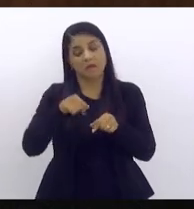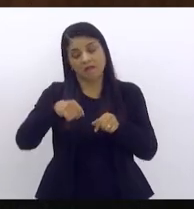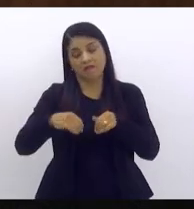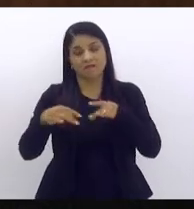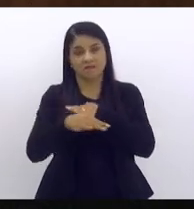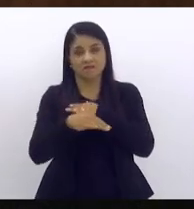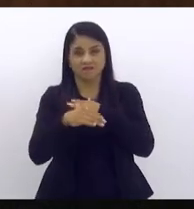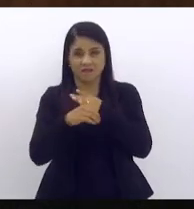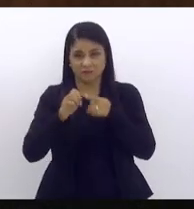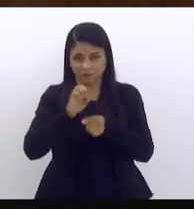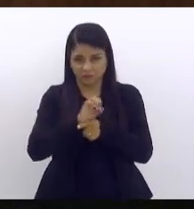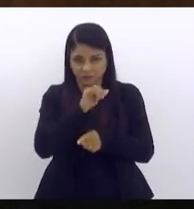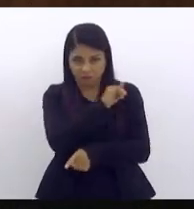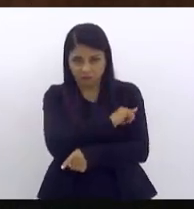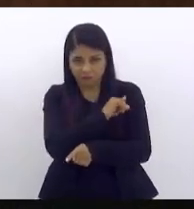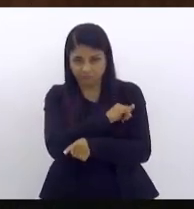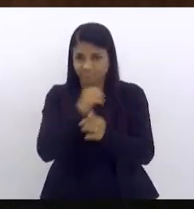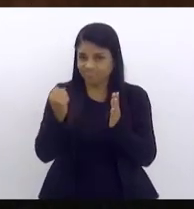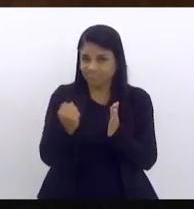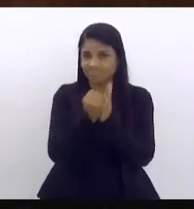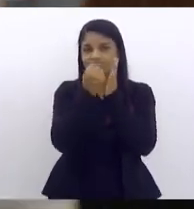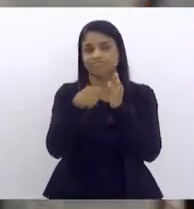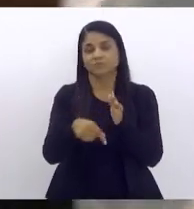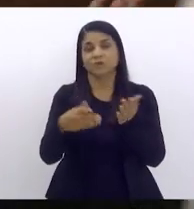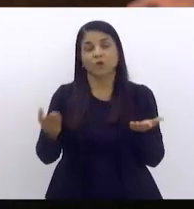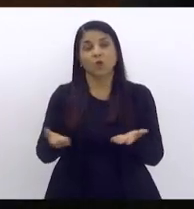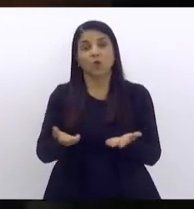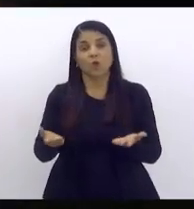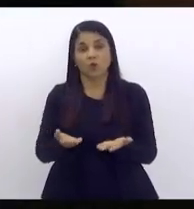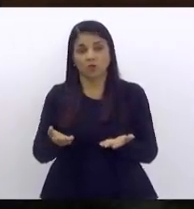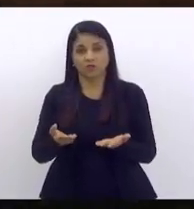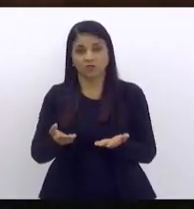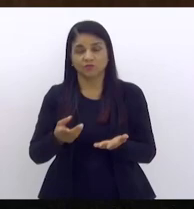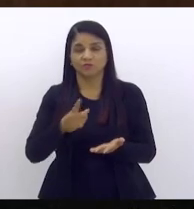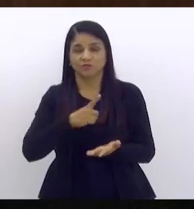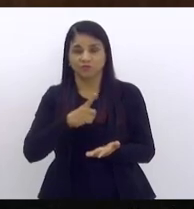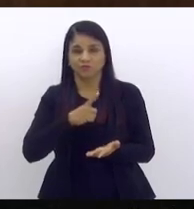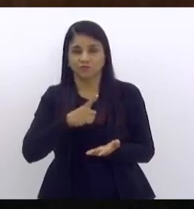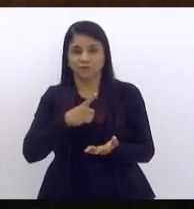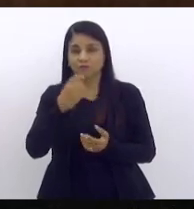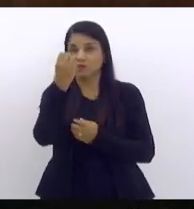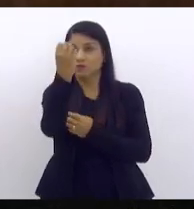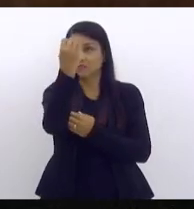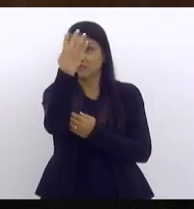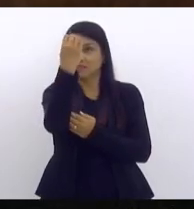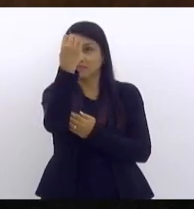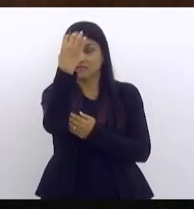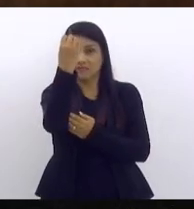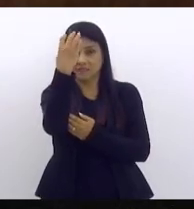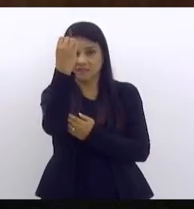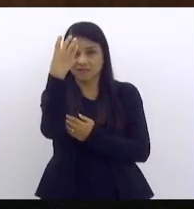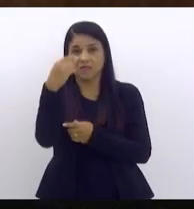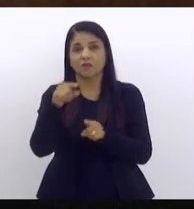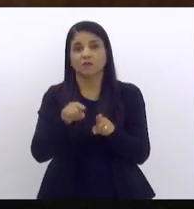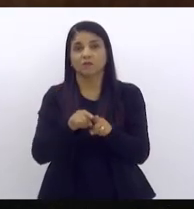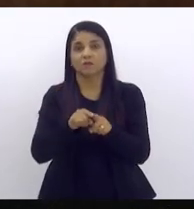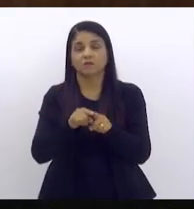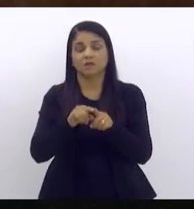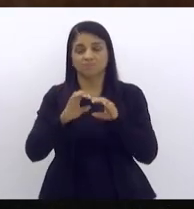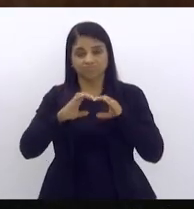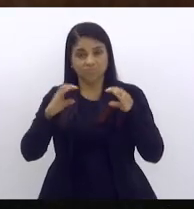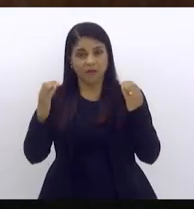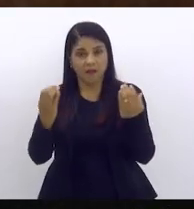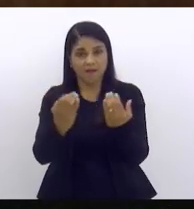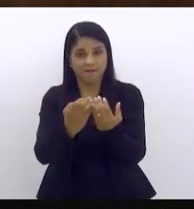de Janeiro. Aqui na cidade, hoje, nós tivemos os sinais da Avenida Maracanã